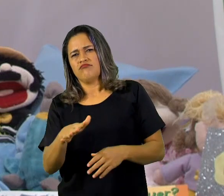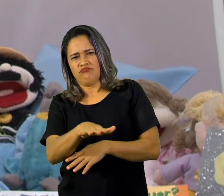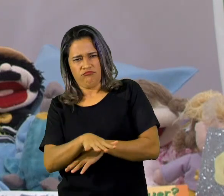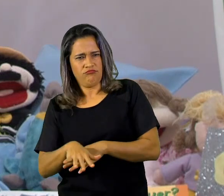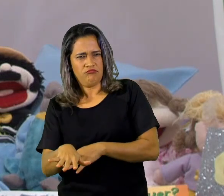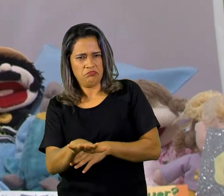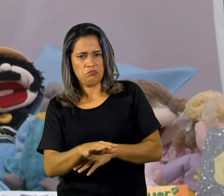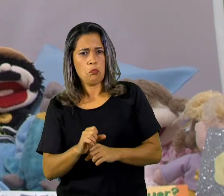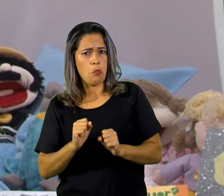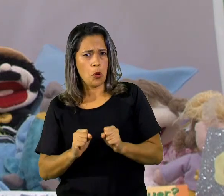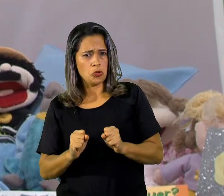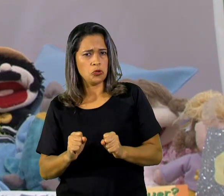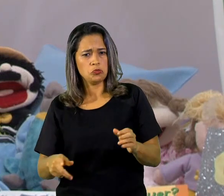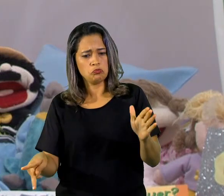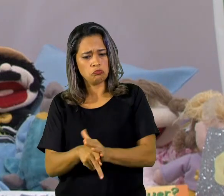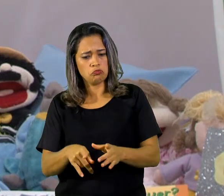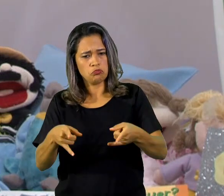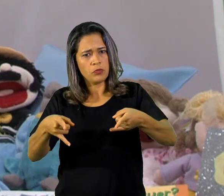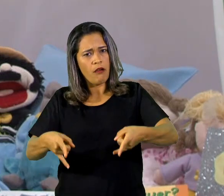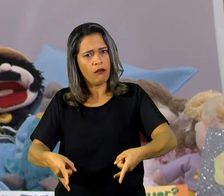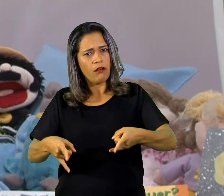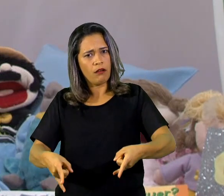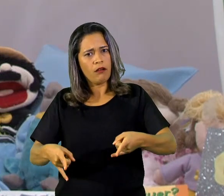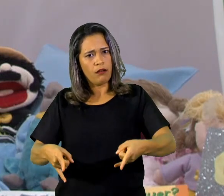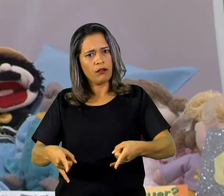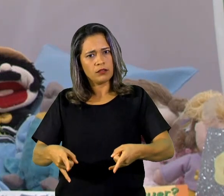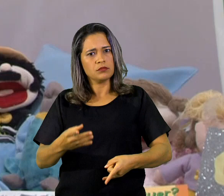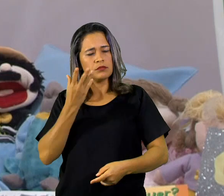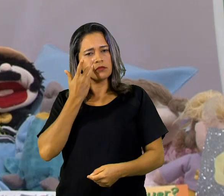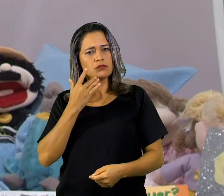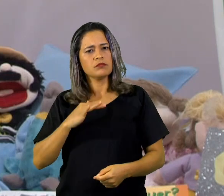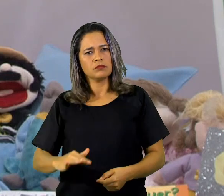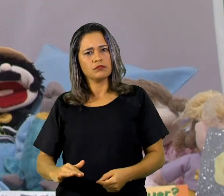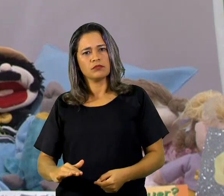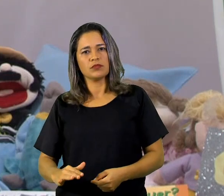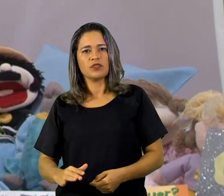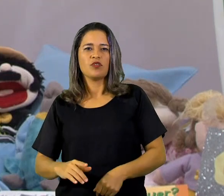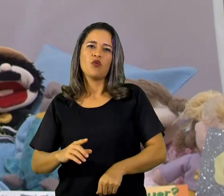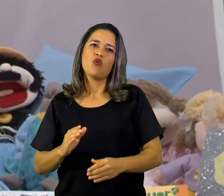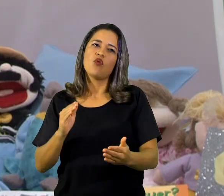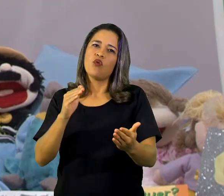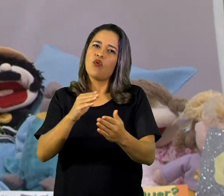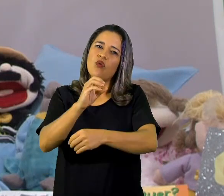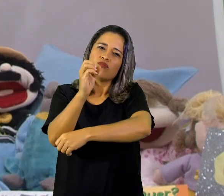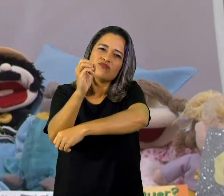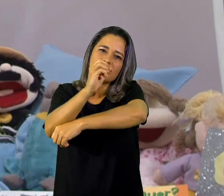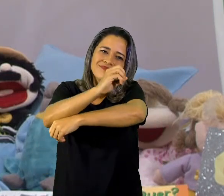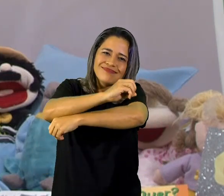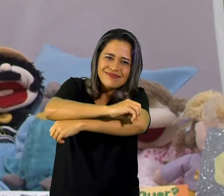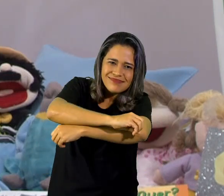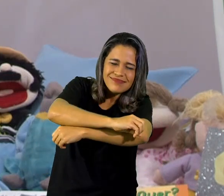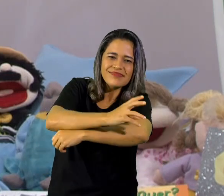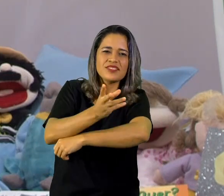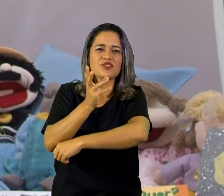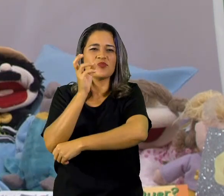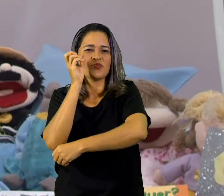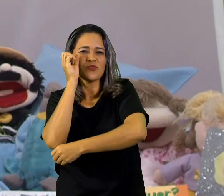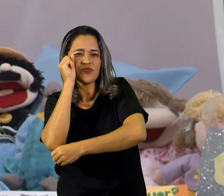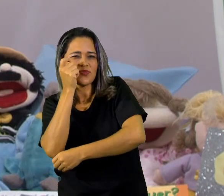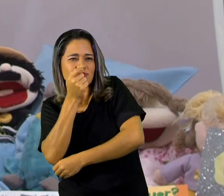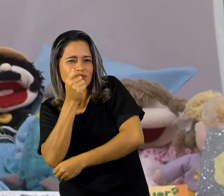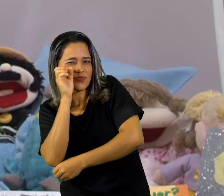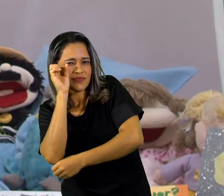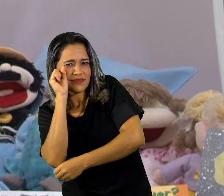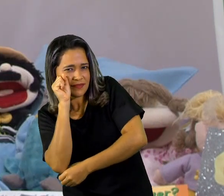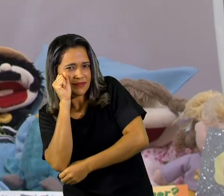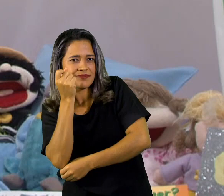ser na própria cama da criança, no final do dia, no momento do soninho. O importante é você lembrar que,